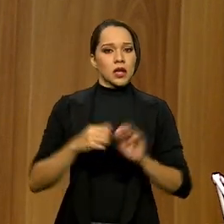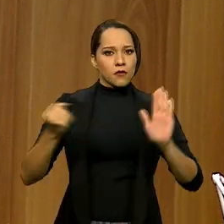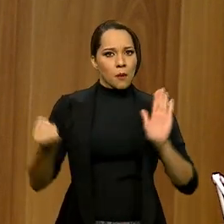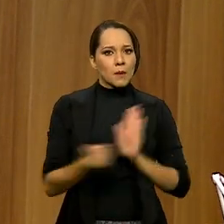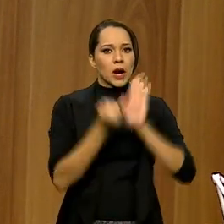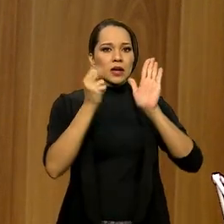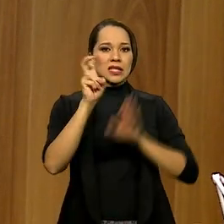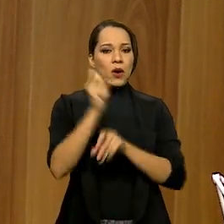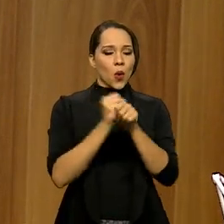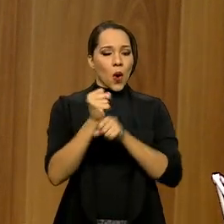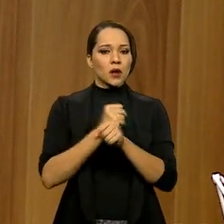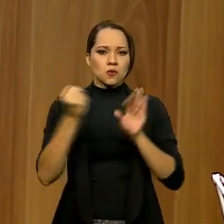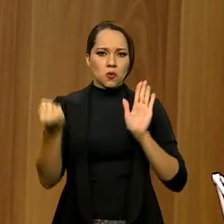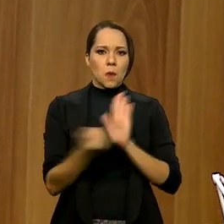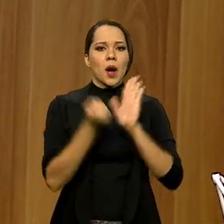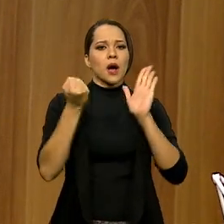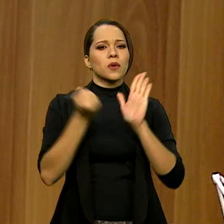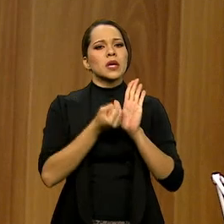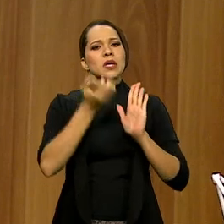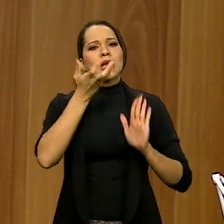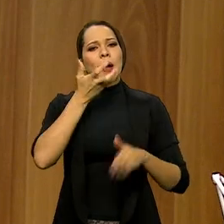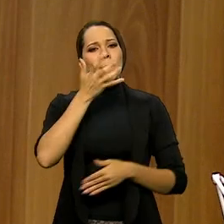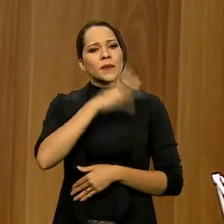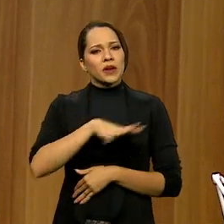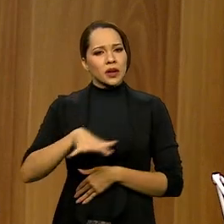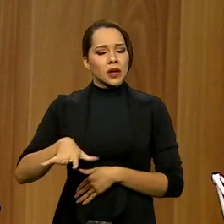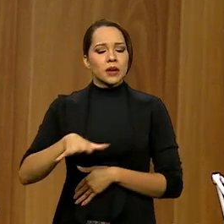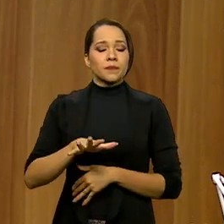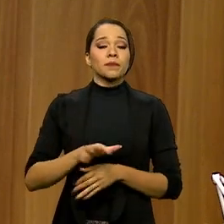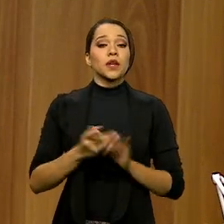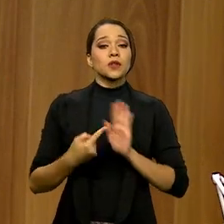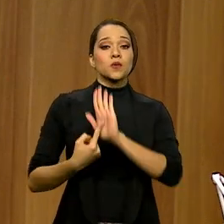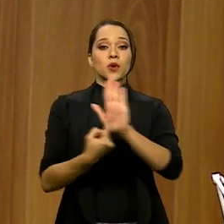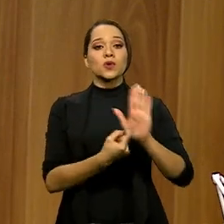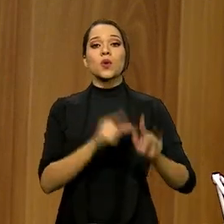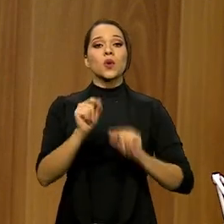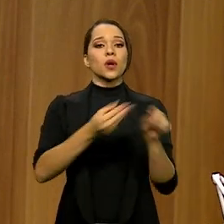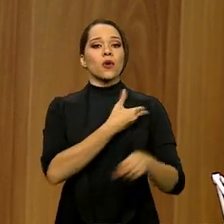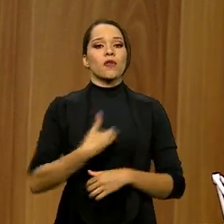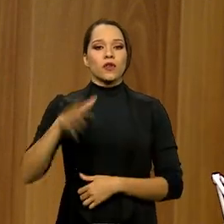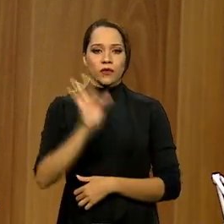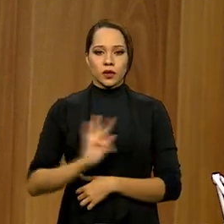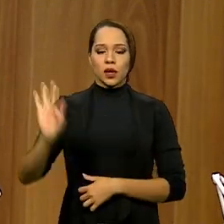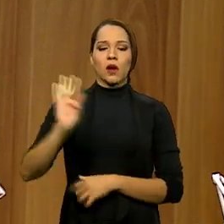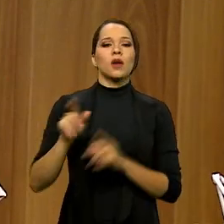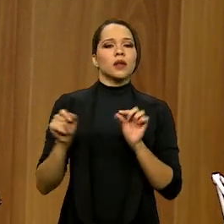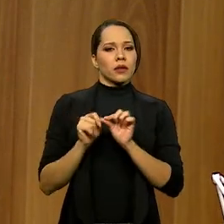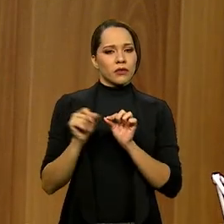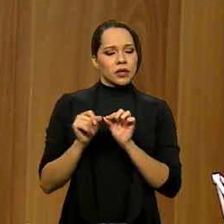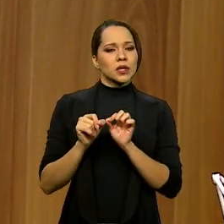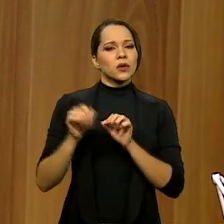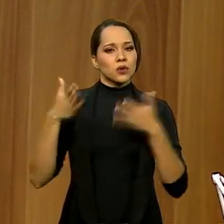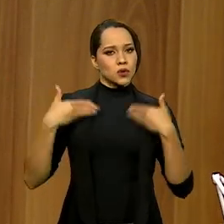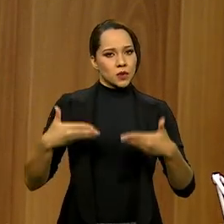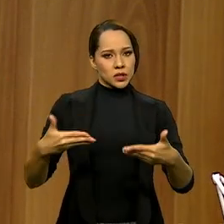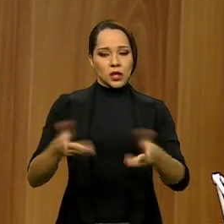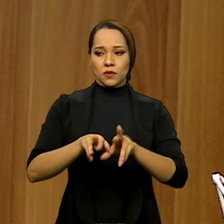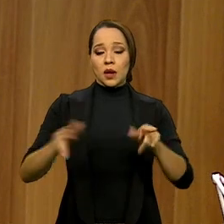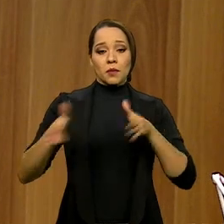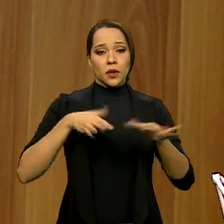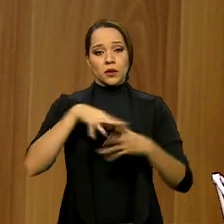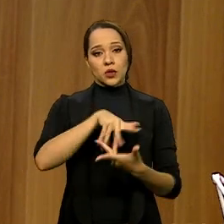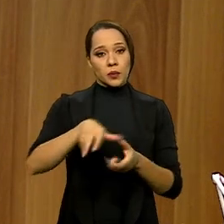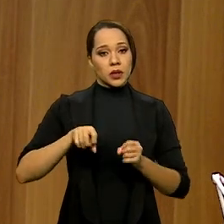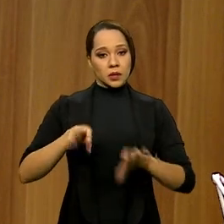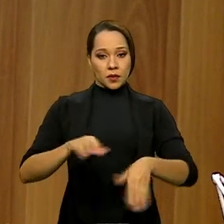aos 5 anos do Marco Legal da Primeira Infância, onde nós mostramos o que o governo federal estava fazendo nos seus ministérios no período de